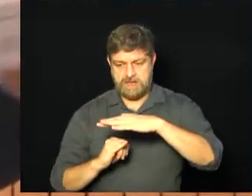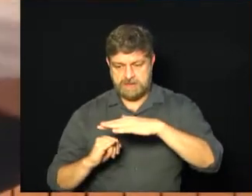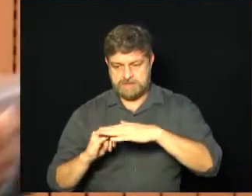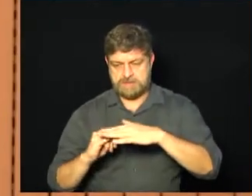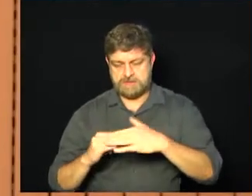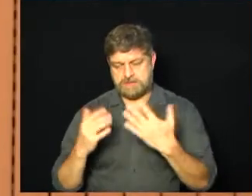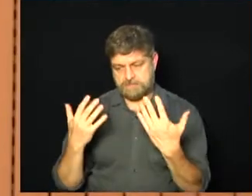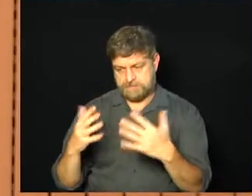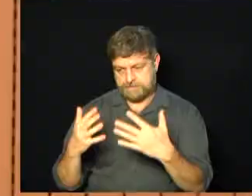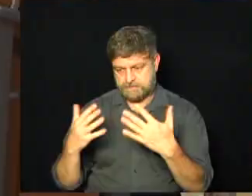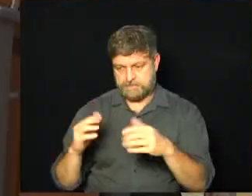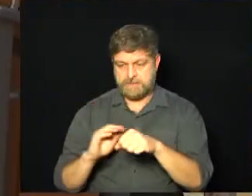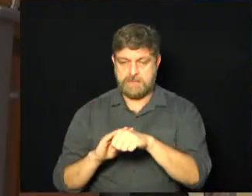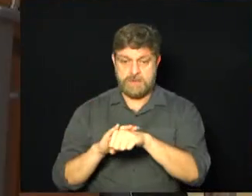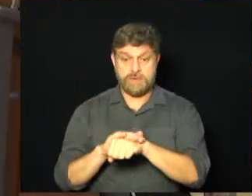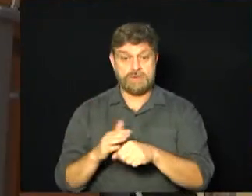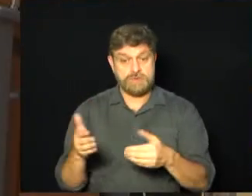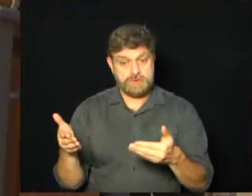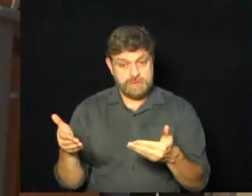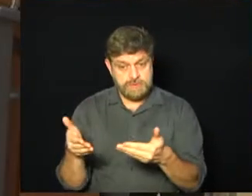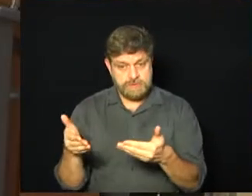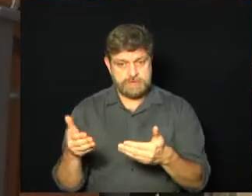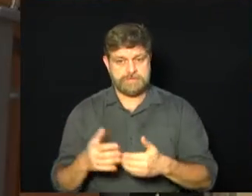desta noite.